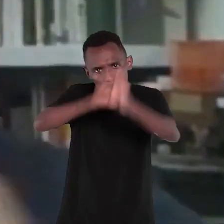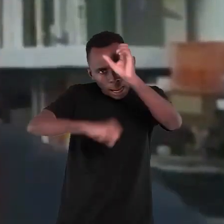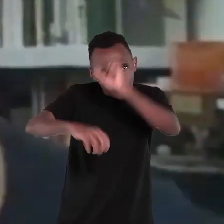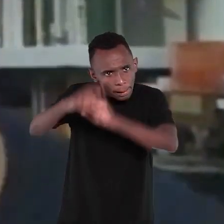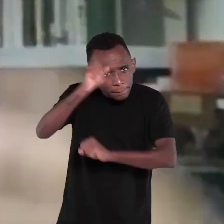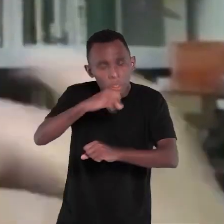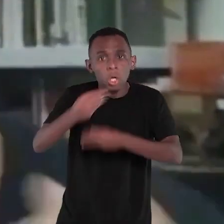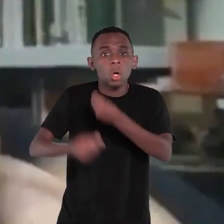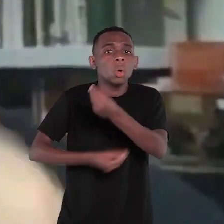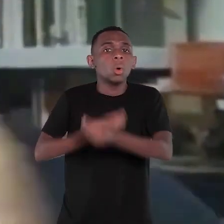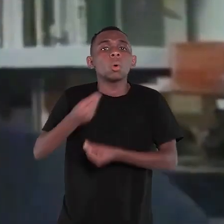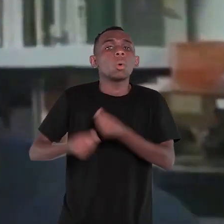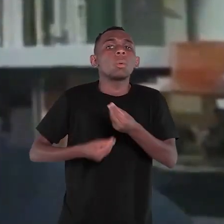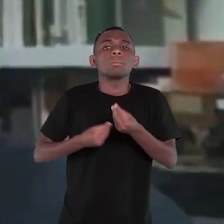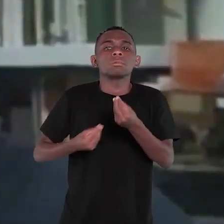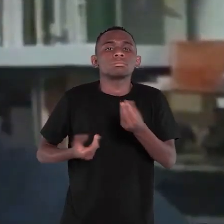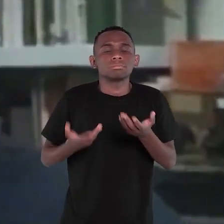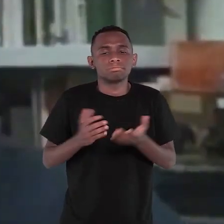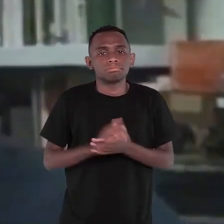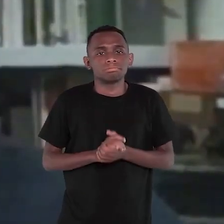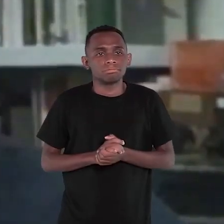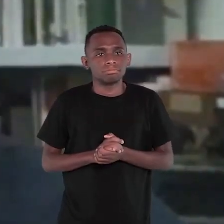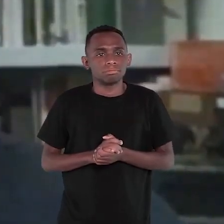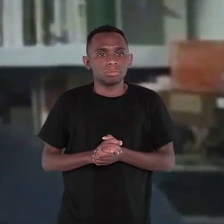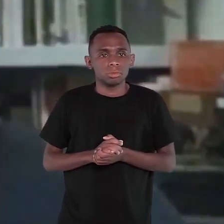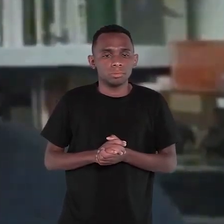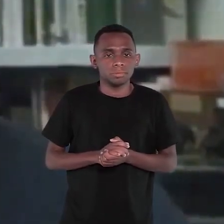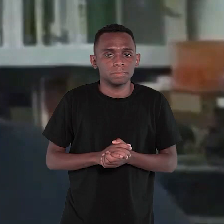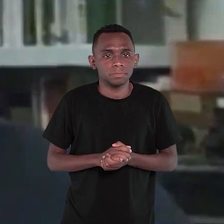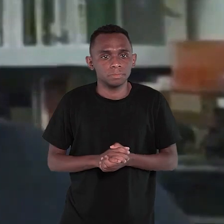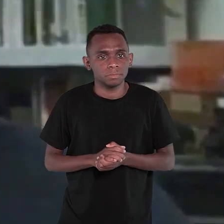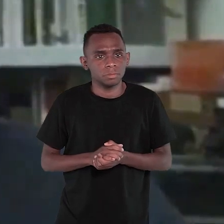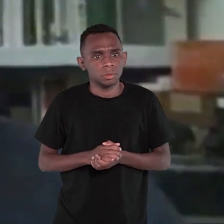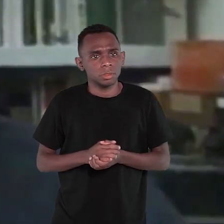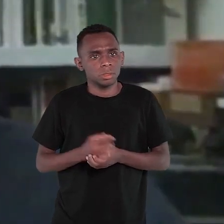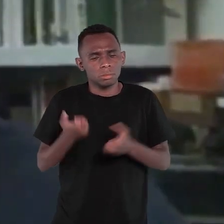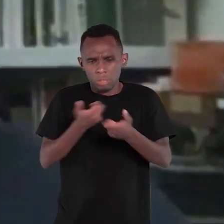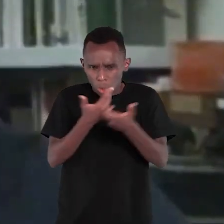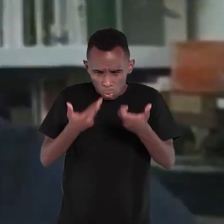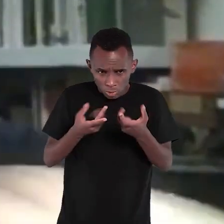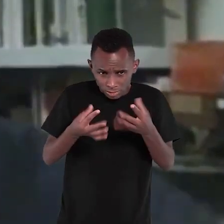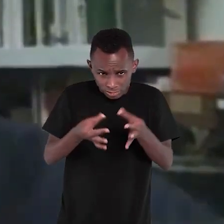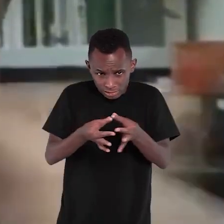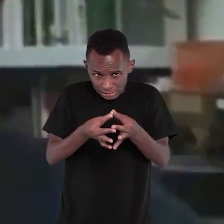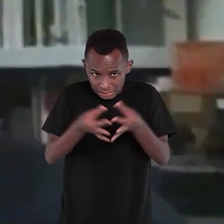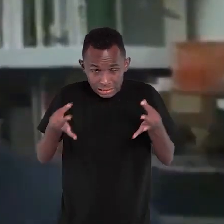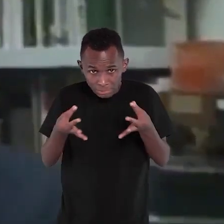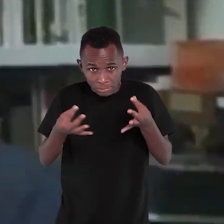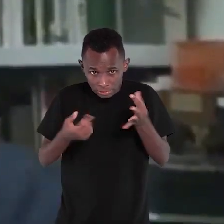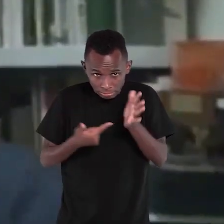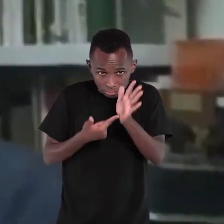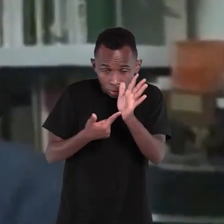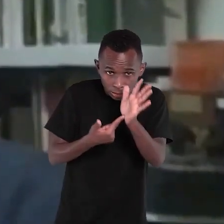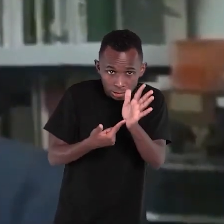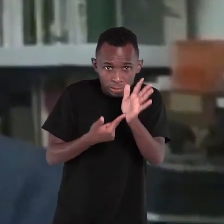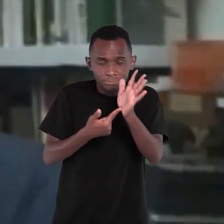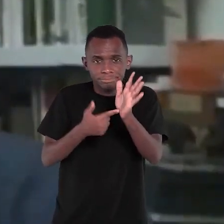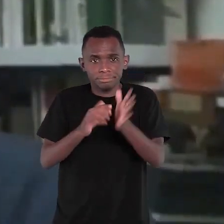isso. Como é que a gente vai dar corpo a isso, né? Uma das coisas mais simples para ilustrar essa